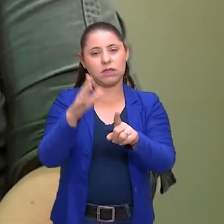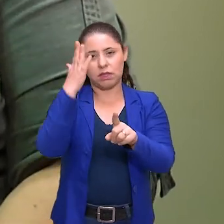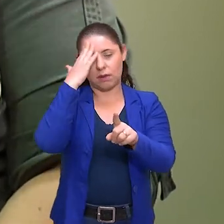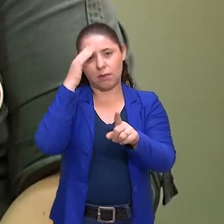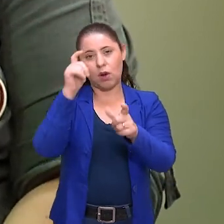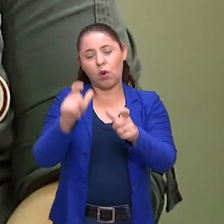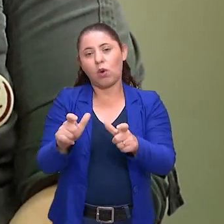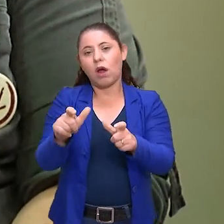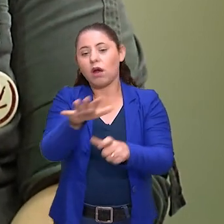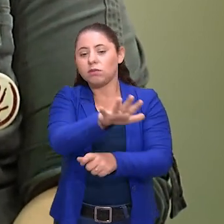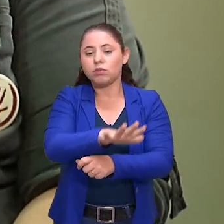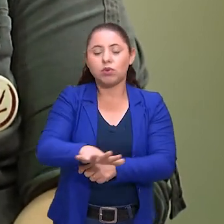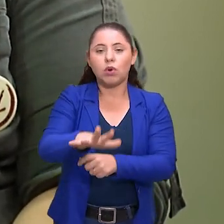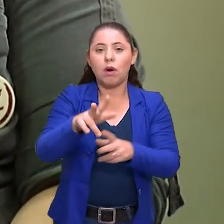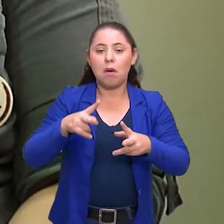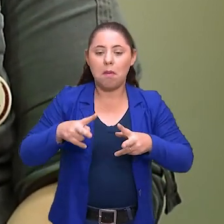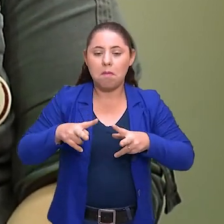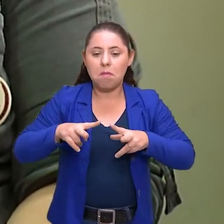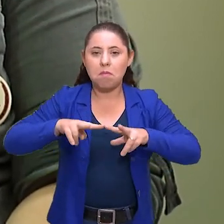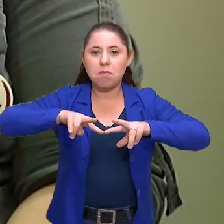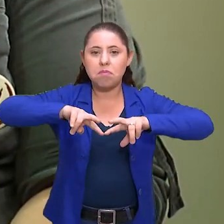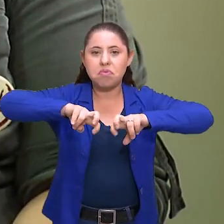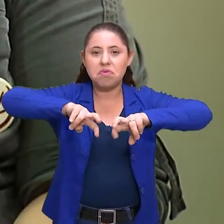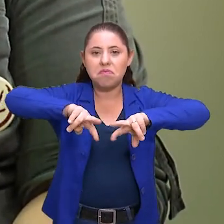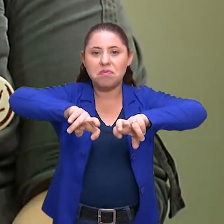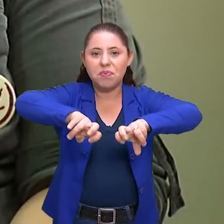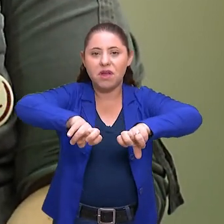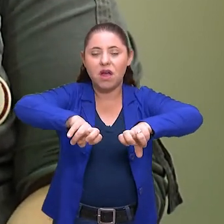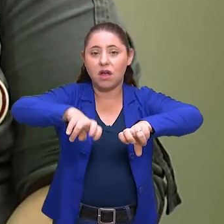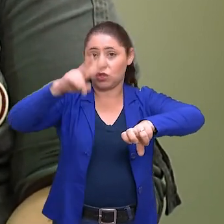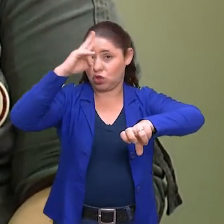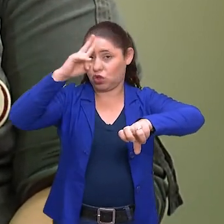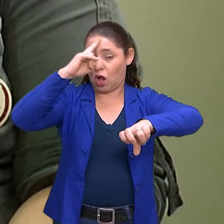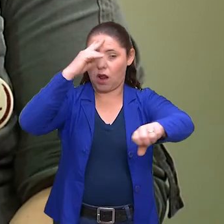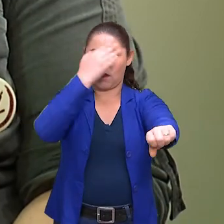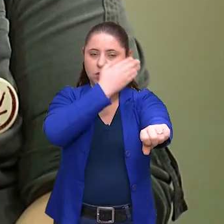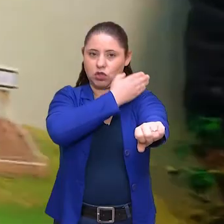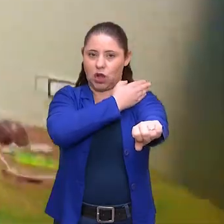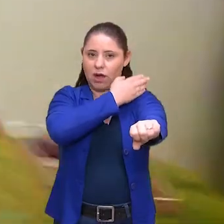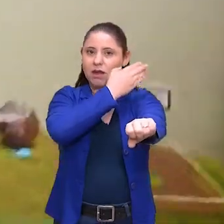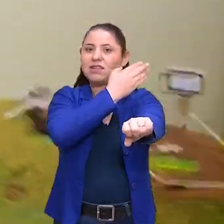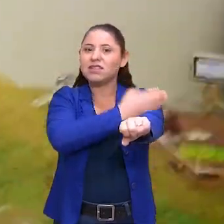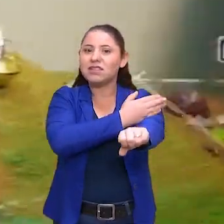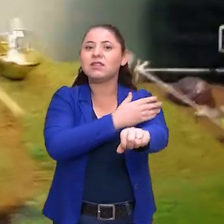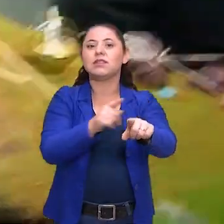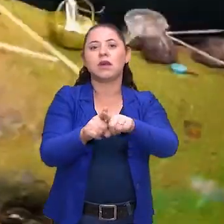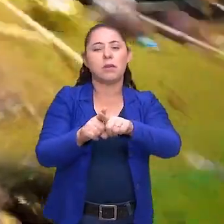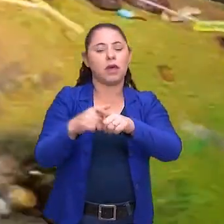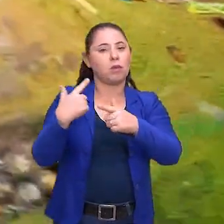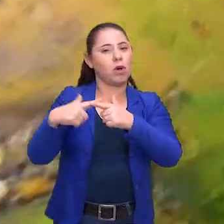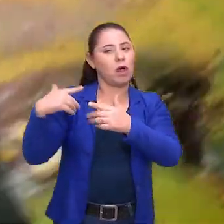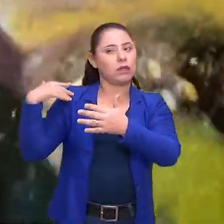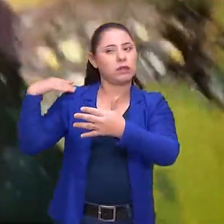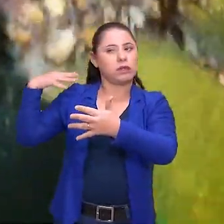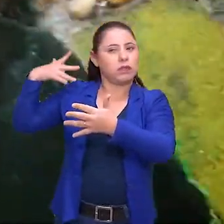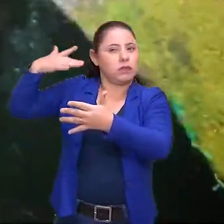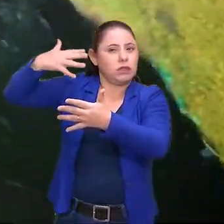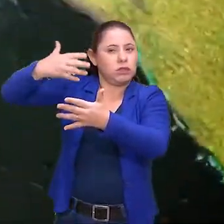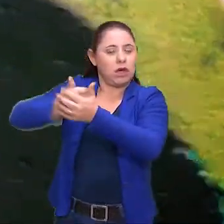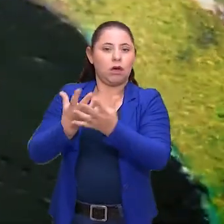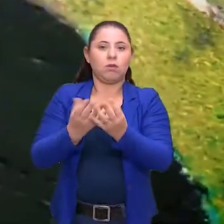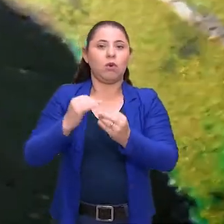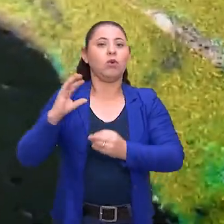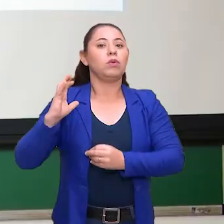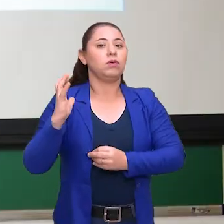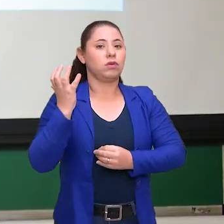cidade, que vão conhecer esses sítios arqueológicos, um pouco dessa nossa história, pré-história, muita coisa aconteceu no nosso território. Então a